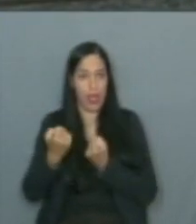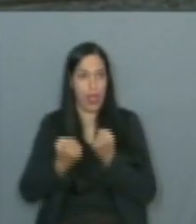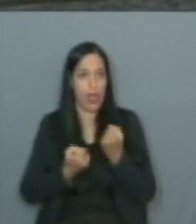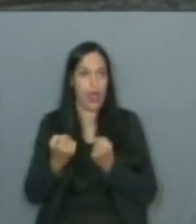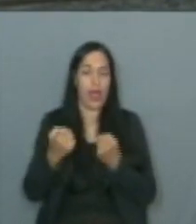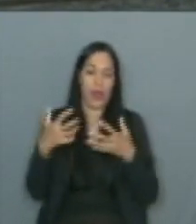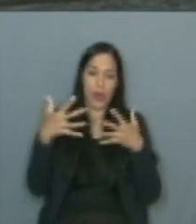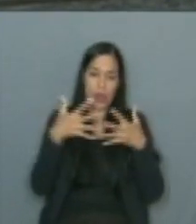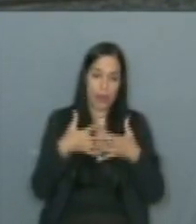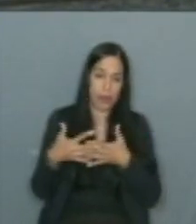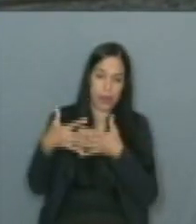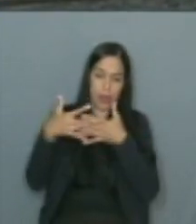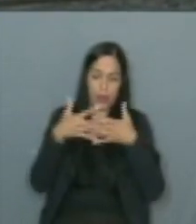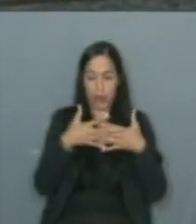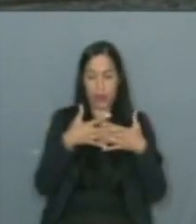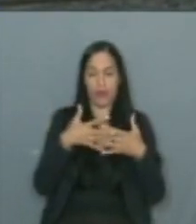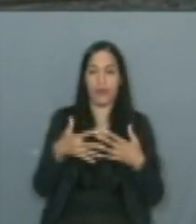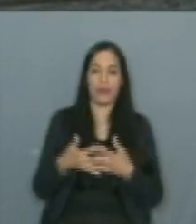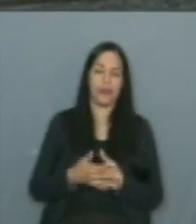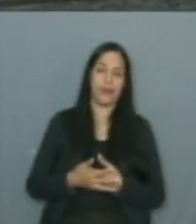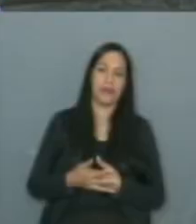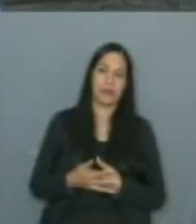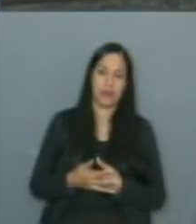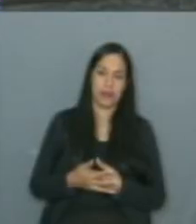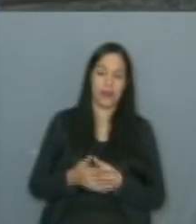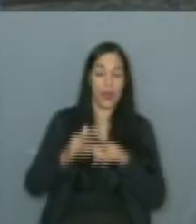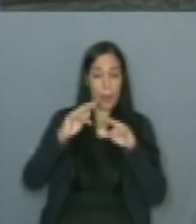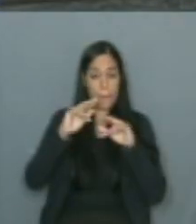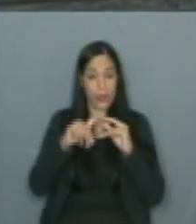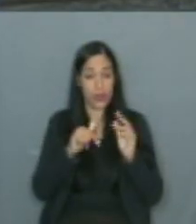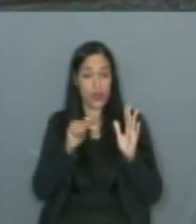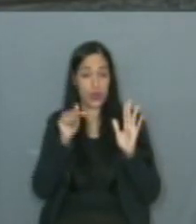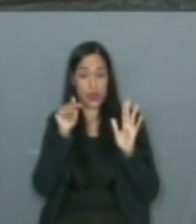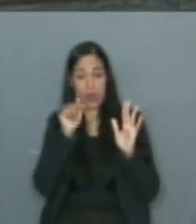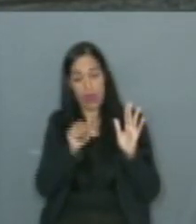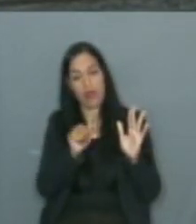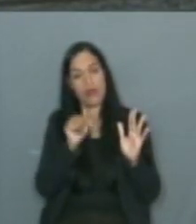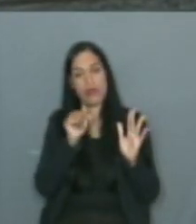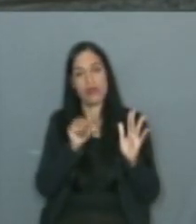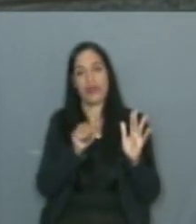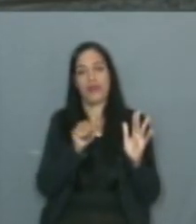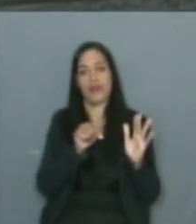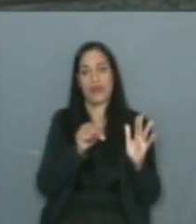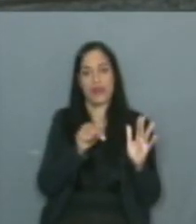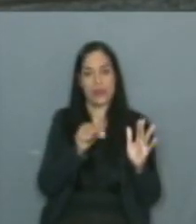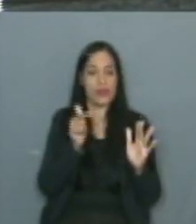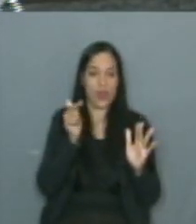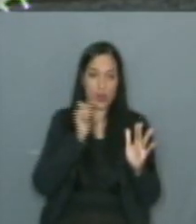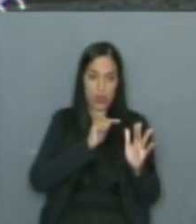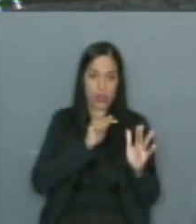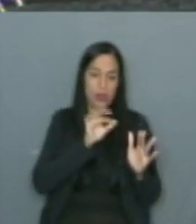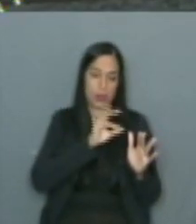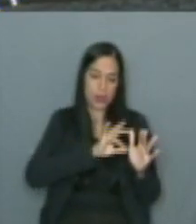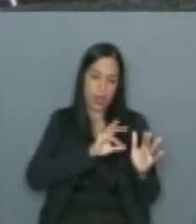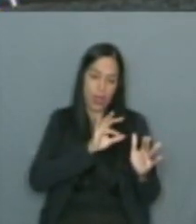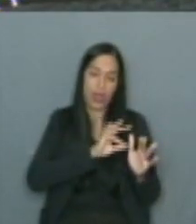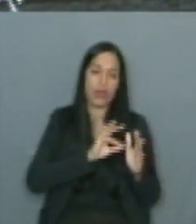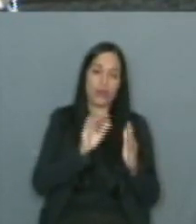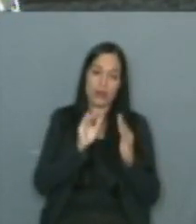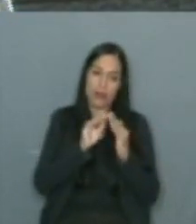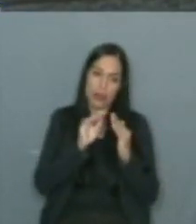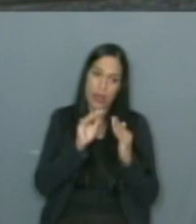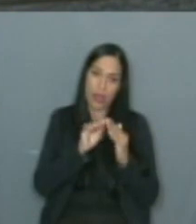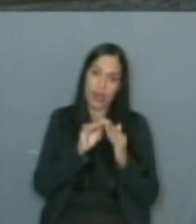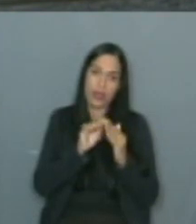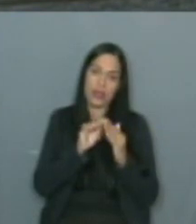dirigir caminhão. E, com isso, ele pode levar algum tipo de sustento para casa. A